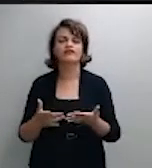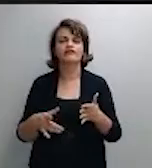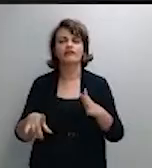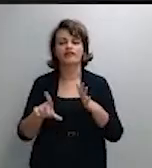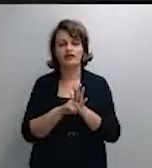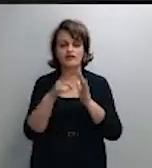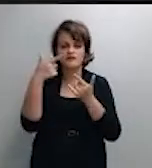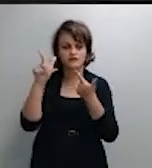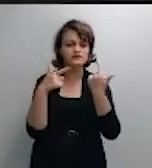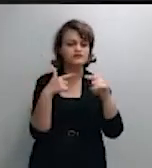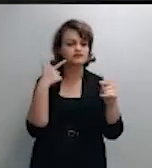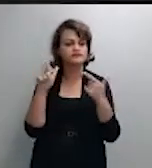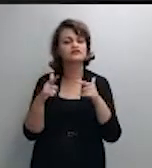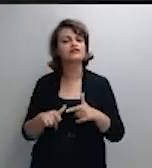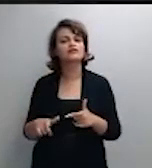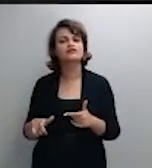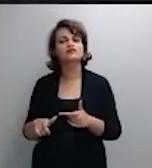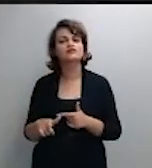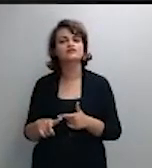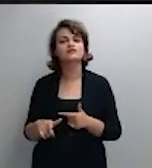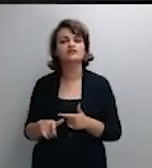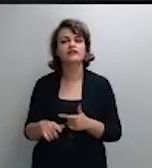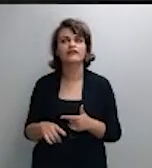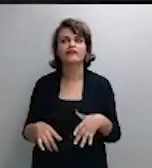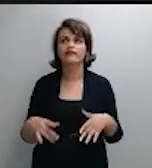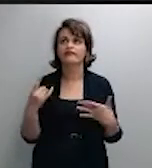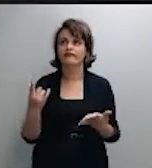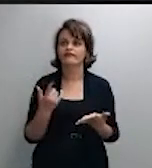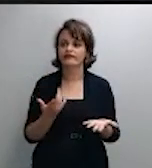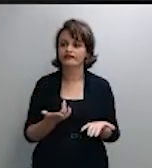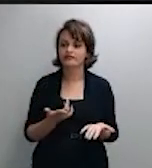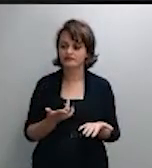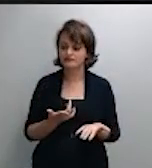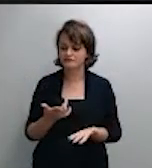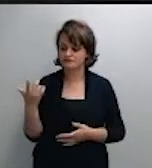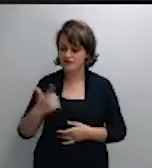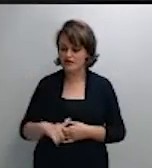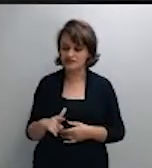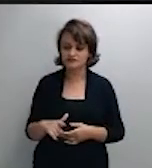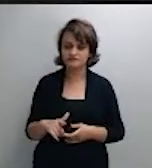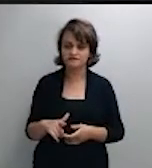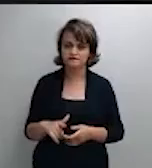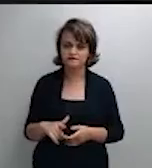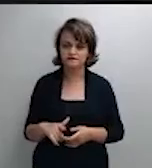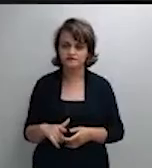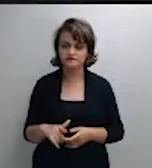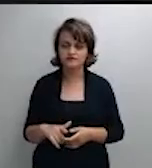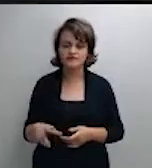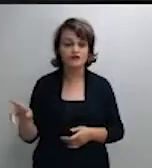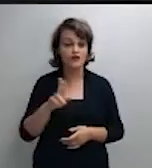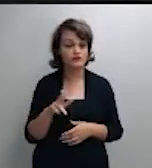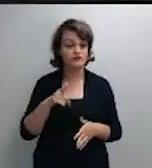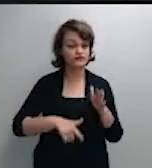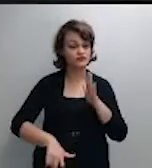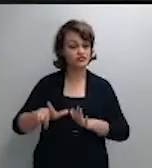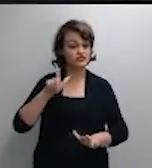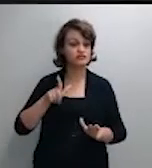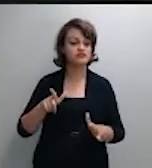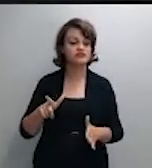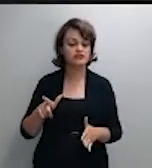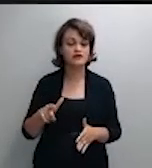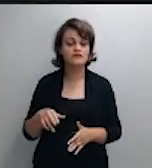meios extrajudiciais de resolução de conflitos, além do uso dos precedentes, o custo